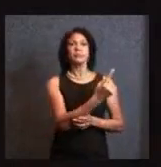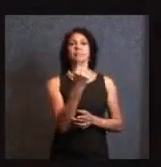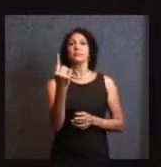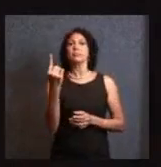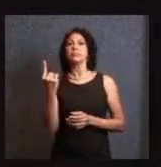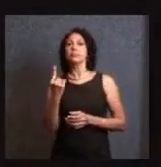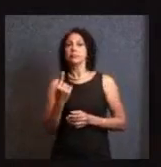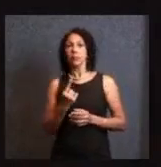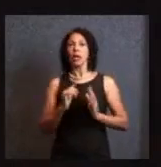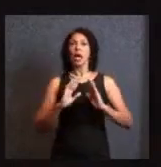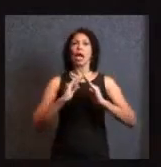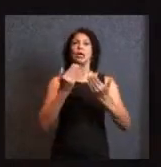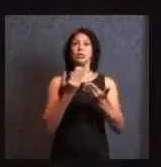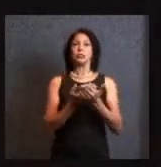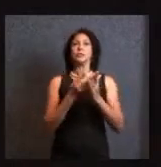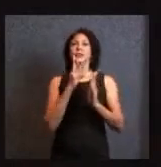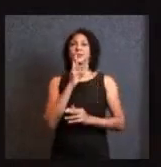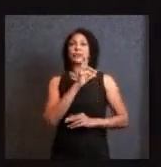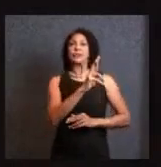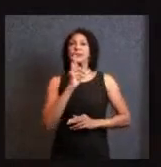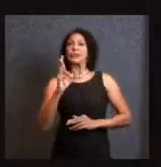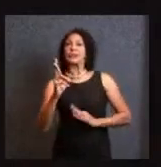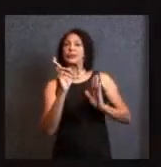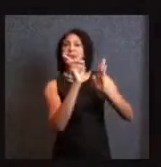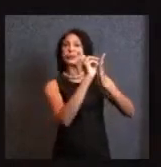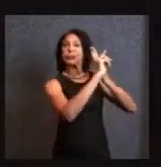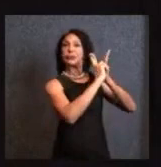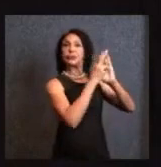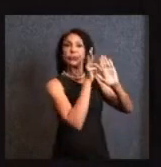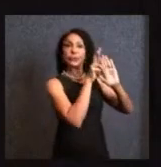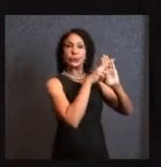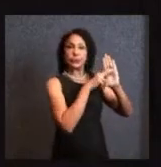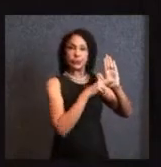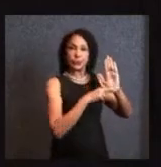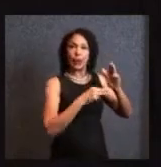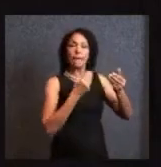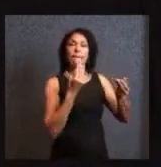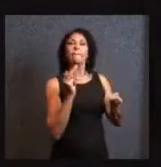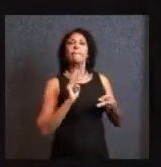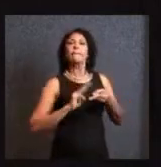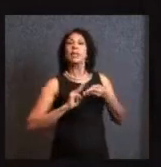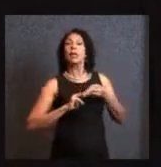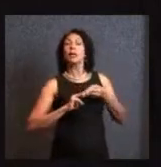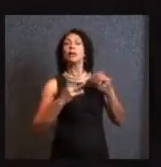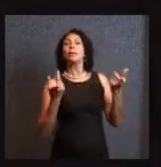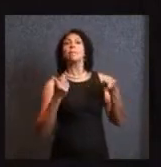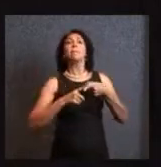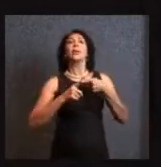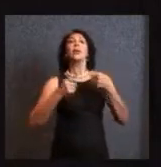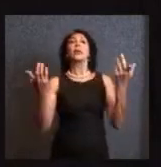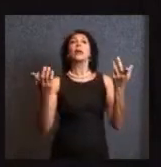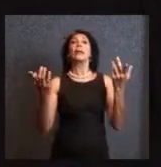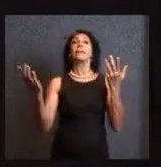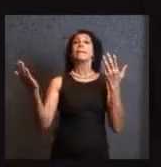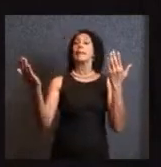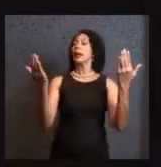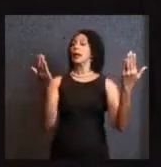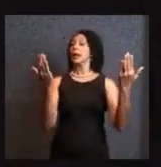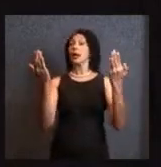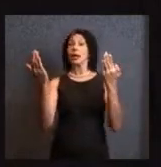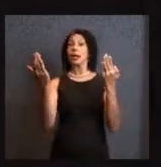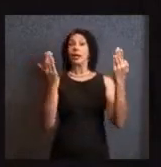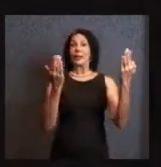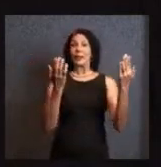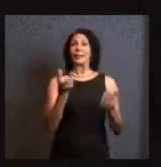ao mesmo instrumental, seguindo a mesma metodologia. Para que isso? Para que haja comparabilidade entre os